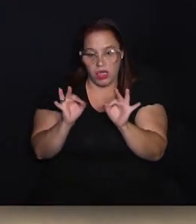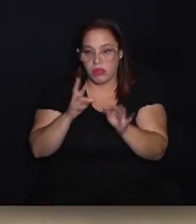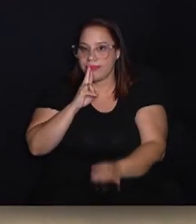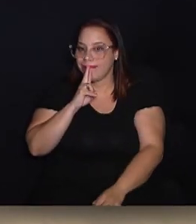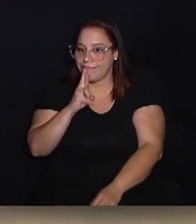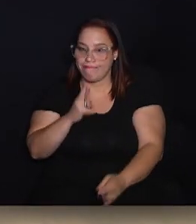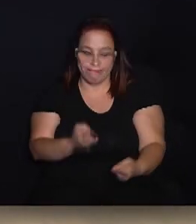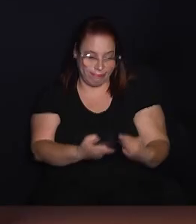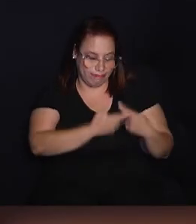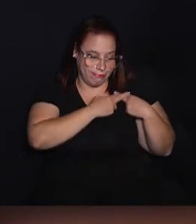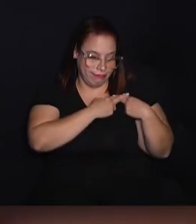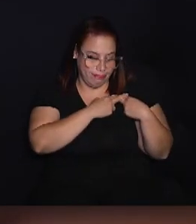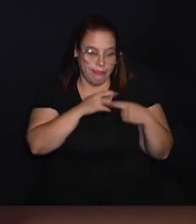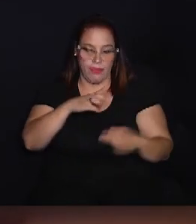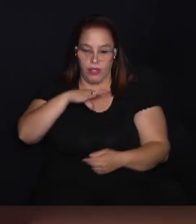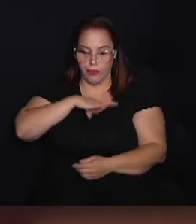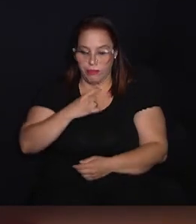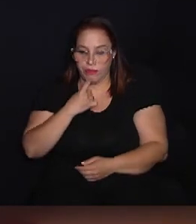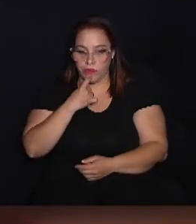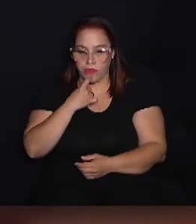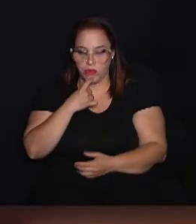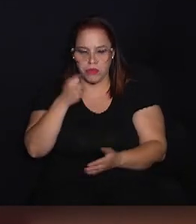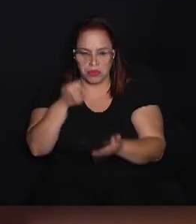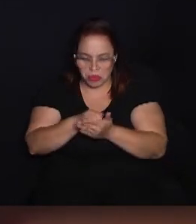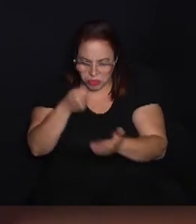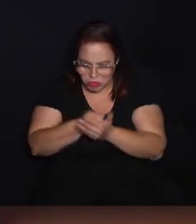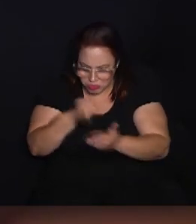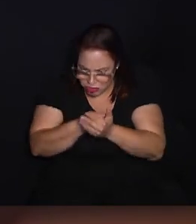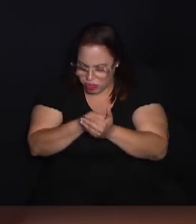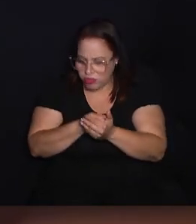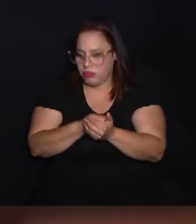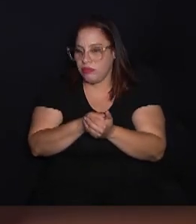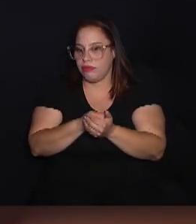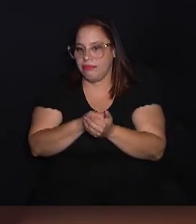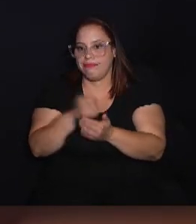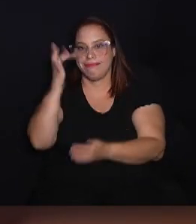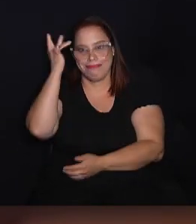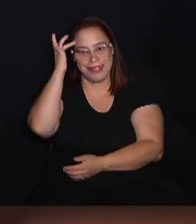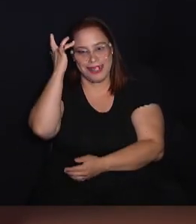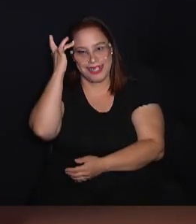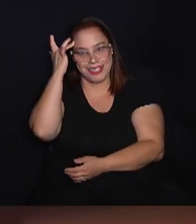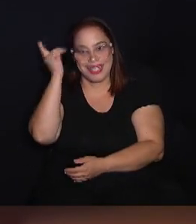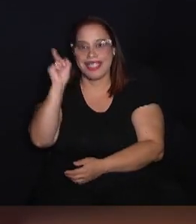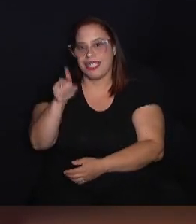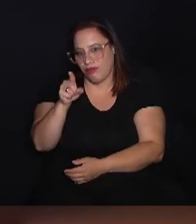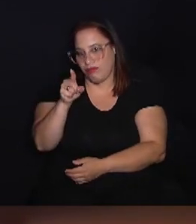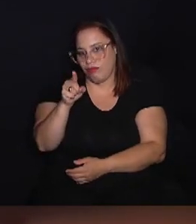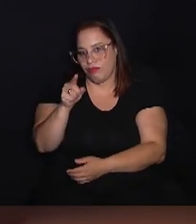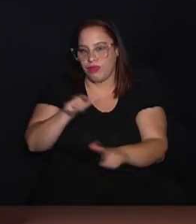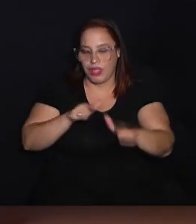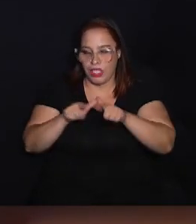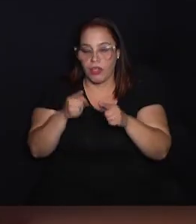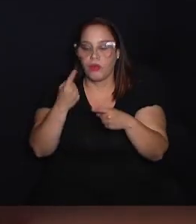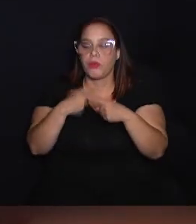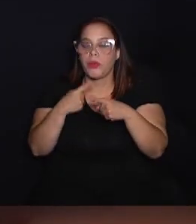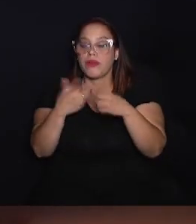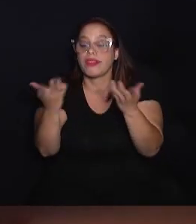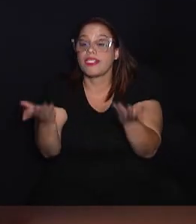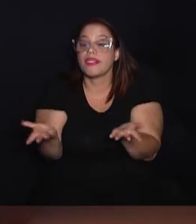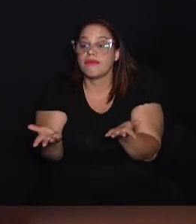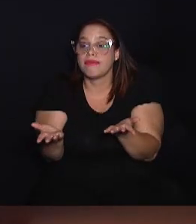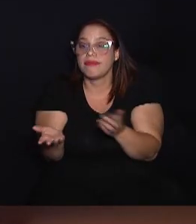estamos vivendo uma situação que a nossa geração, a gente não imaginava que a gente ia viver, né, Gabriel? Nós